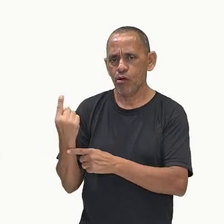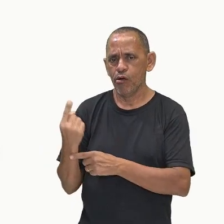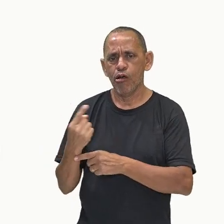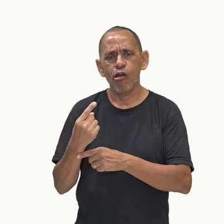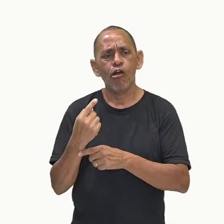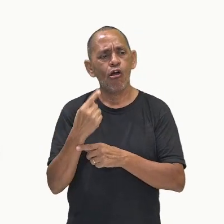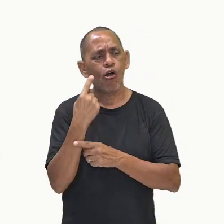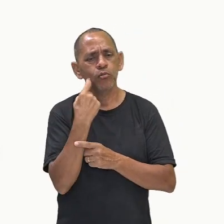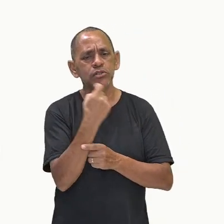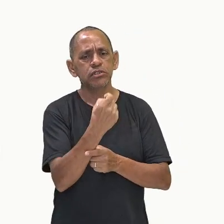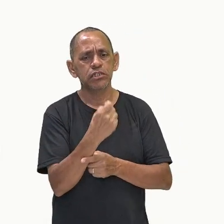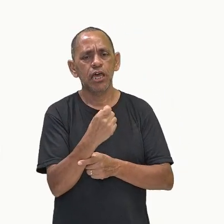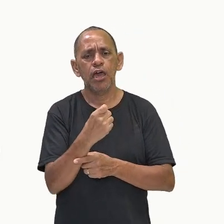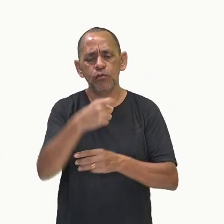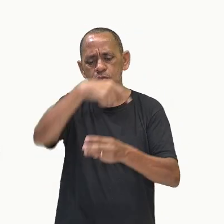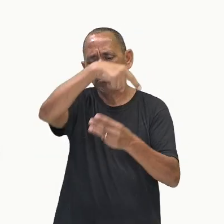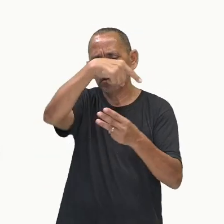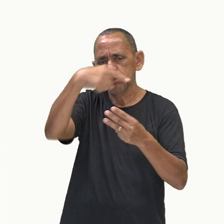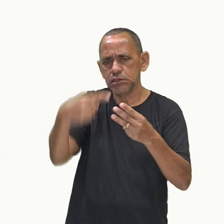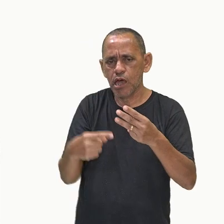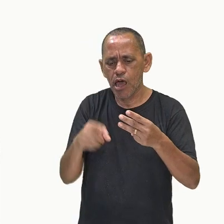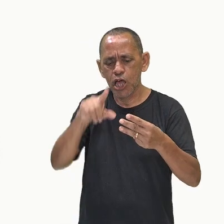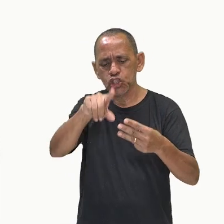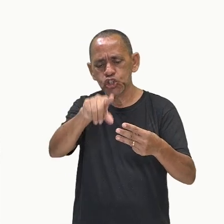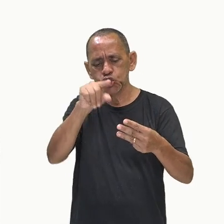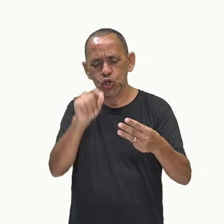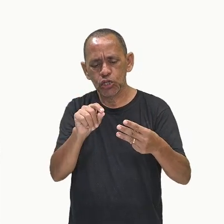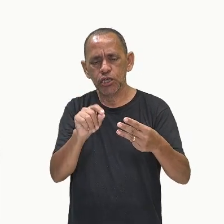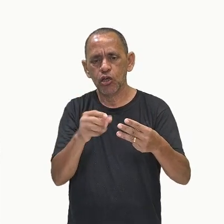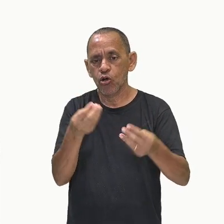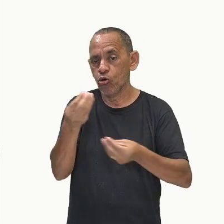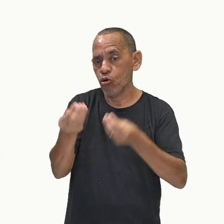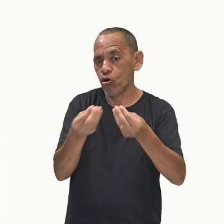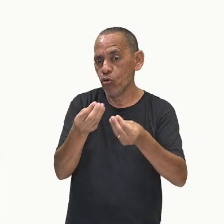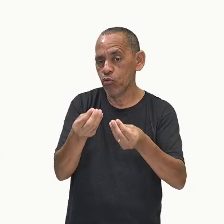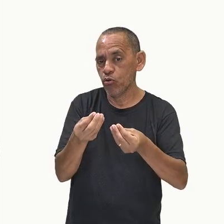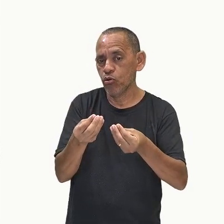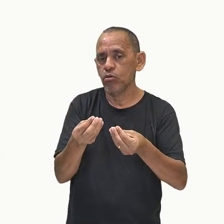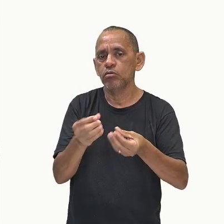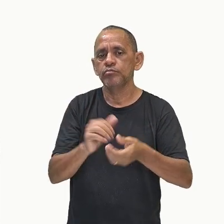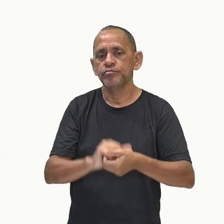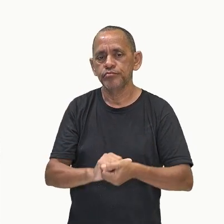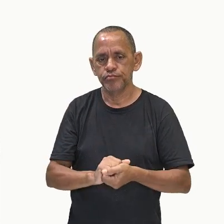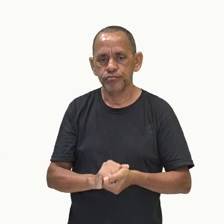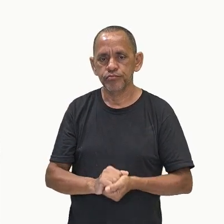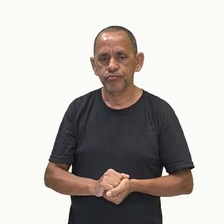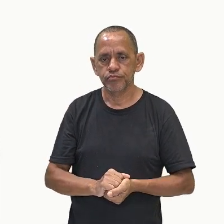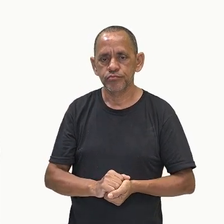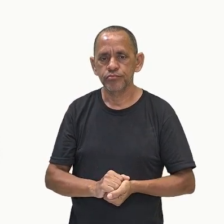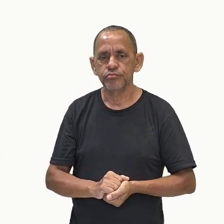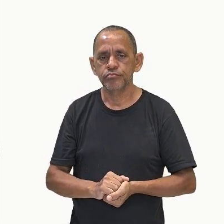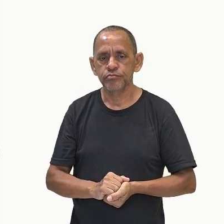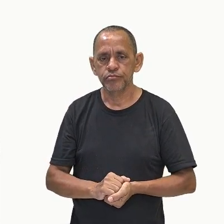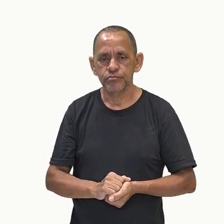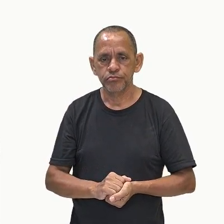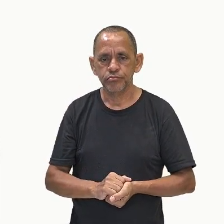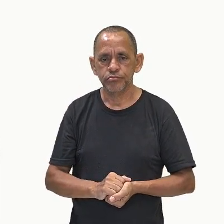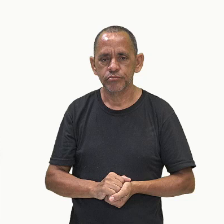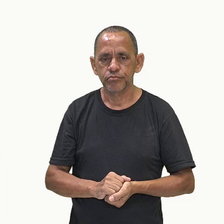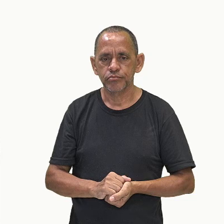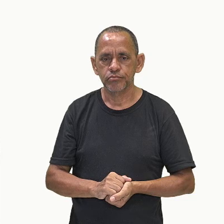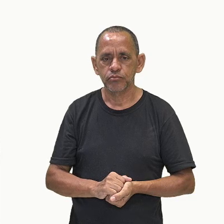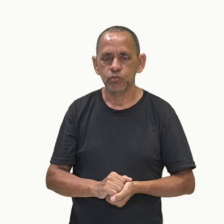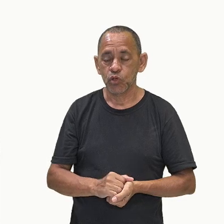essa questão aqui. Ele pode ser escaleno na letra... Tem aqui, ó, escaleno na letra B, só que eu ainda não sei se ele é